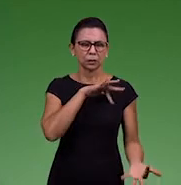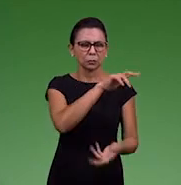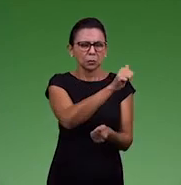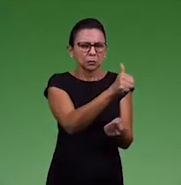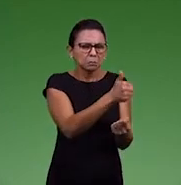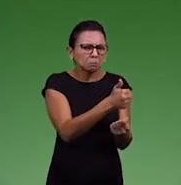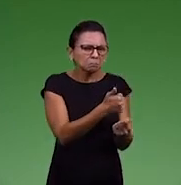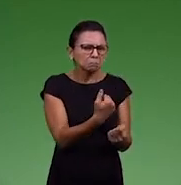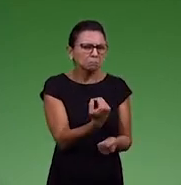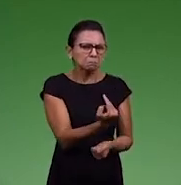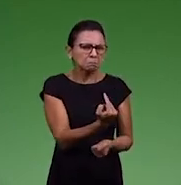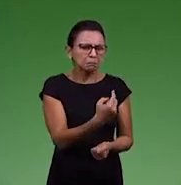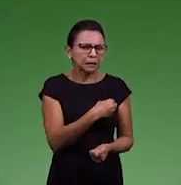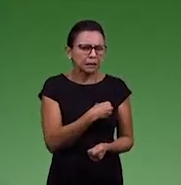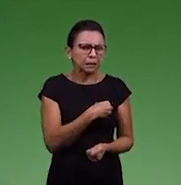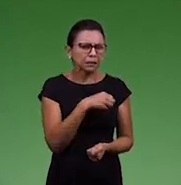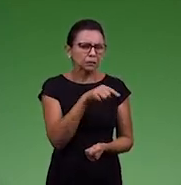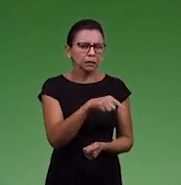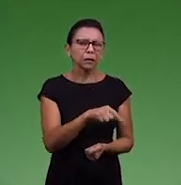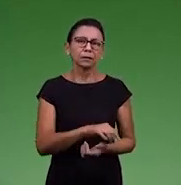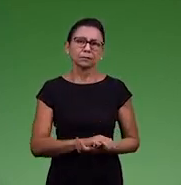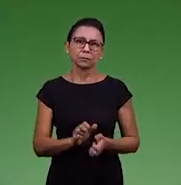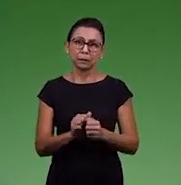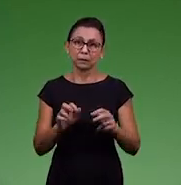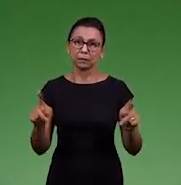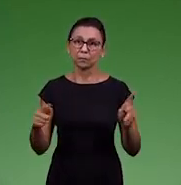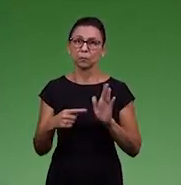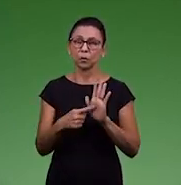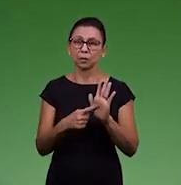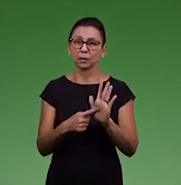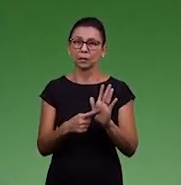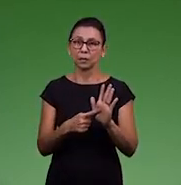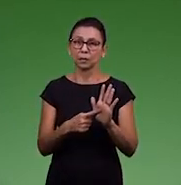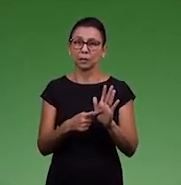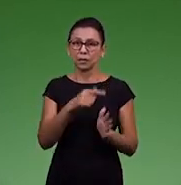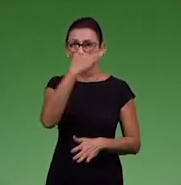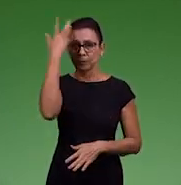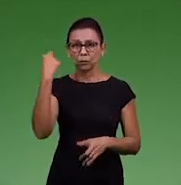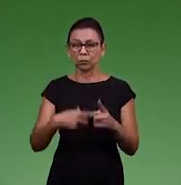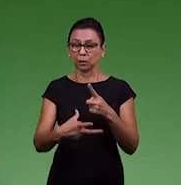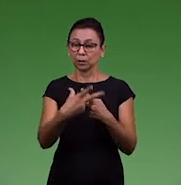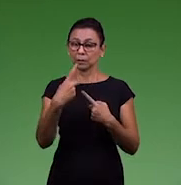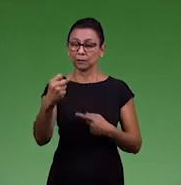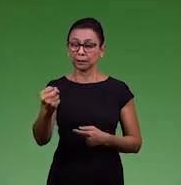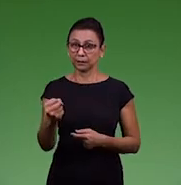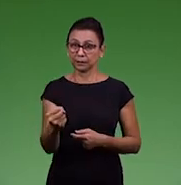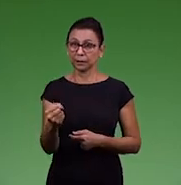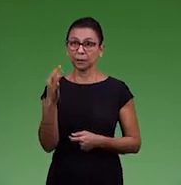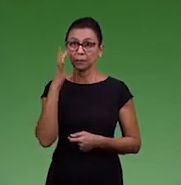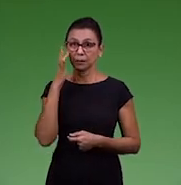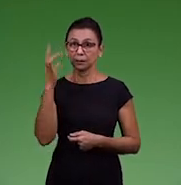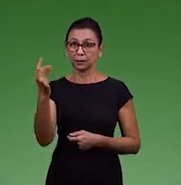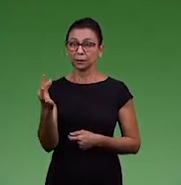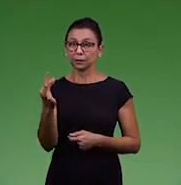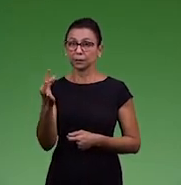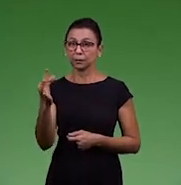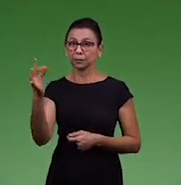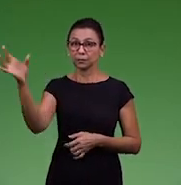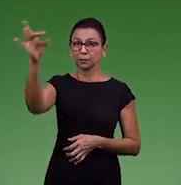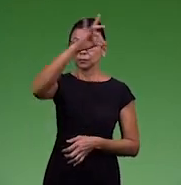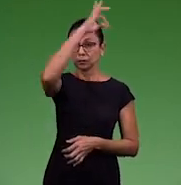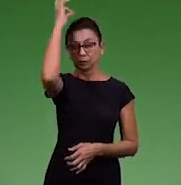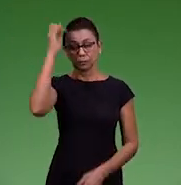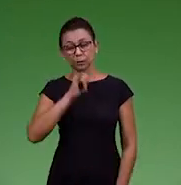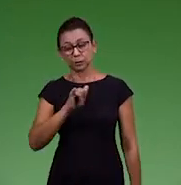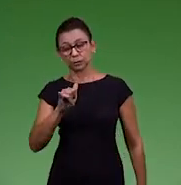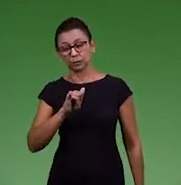propósito que nós lemos, você lê o texto em Apocalipse, aquele que vencer, quem tem ouvidos, ouça o que o Espírito diz à igreja. Ao que vencer, ele vai comer